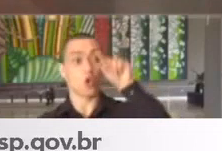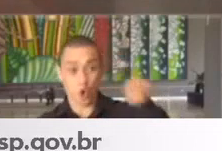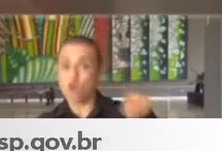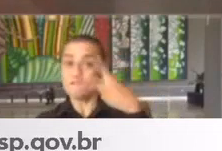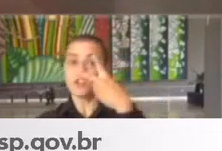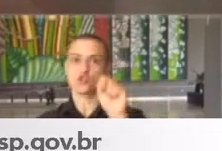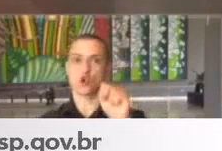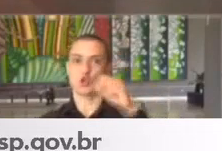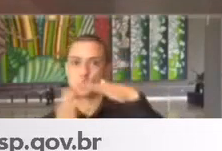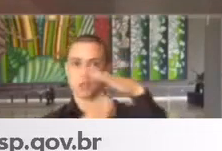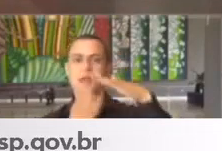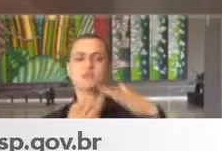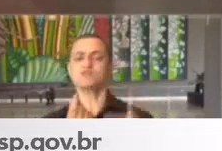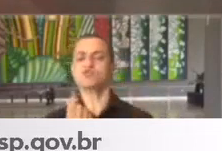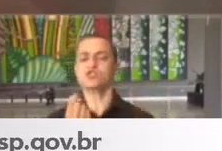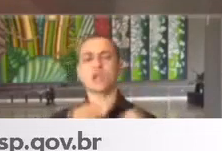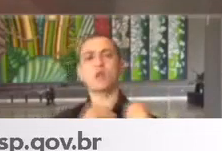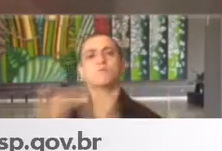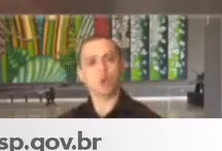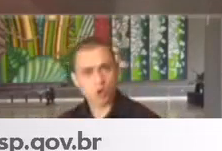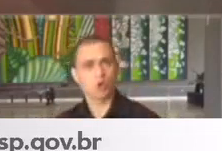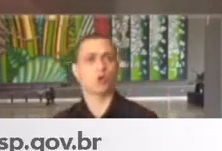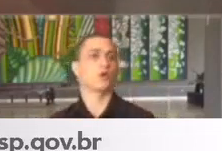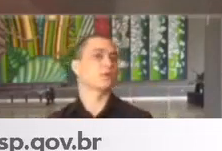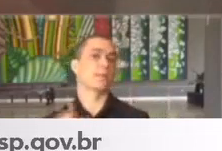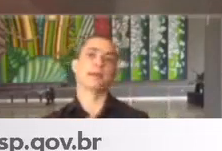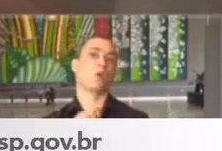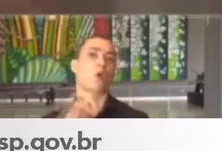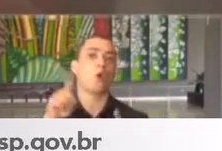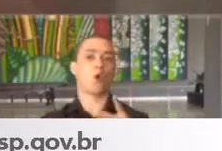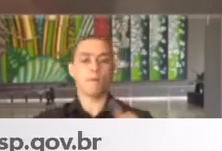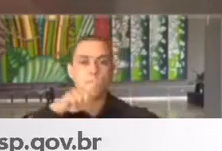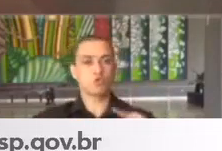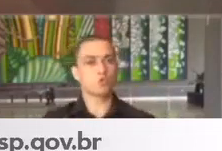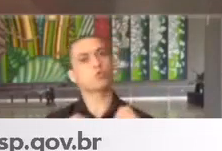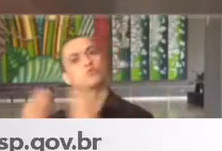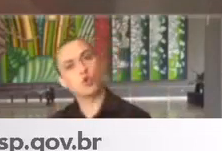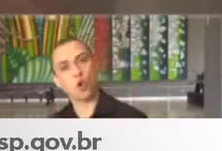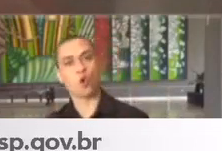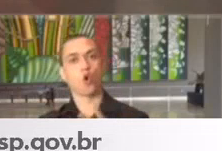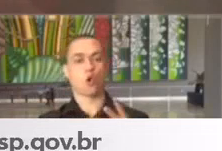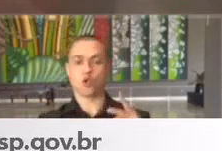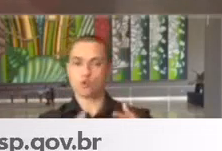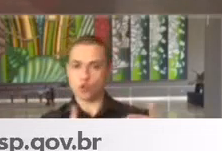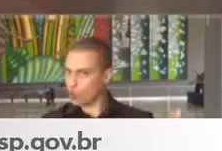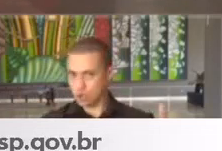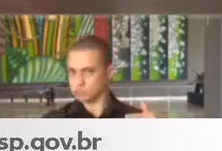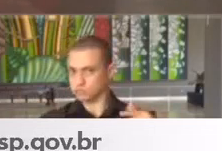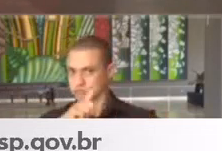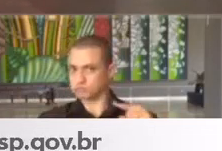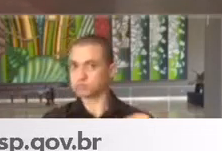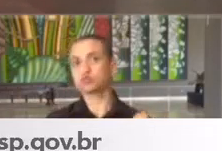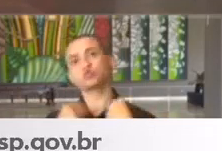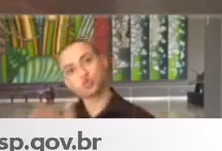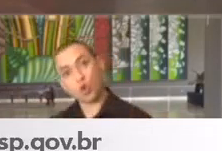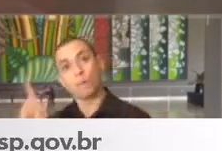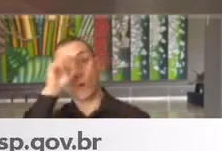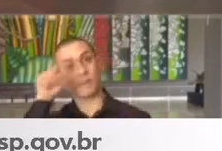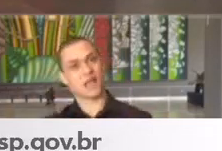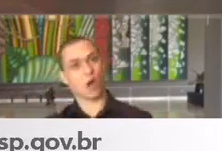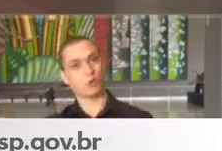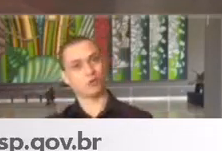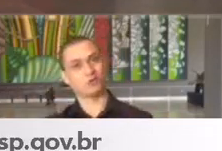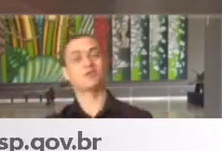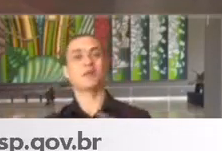que fizeram doações em dinheiro, doações em equipamentos, em suplementos para o sistema hospitalar, para o sistema